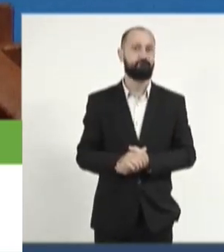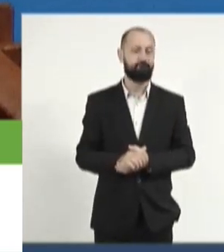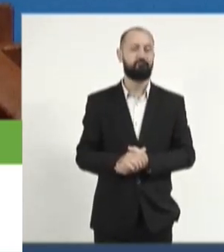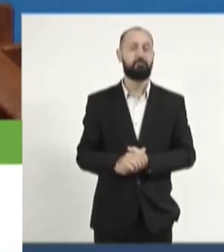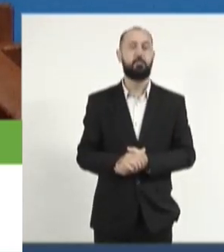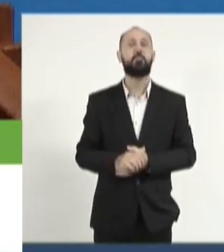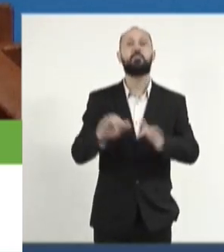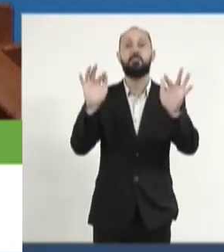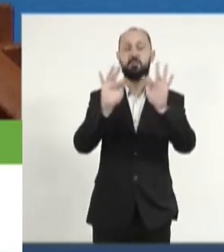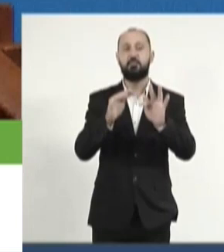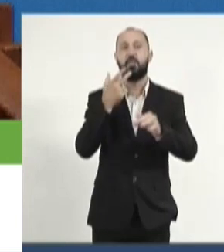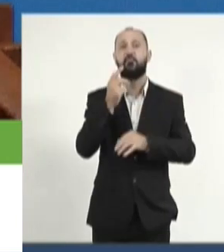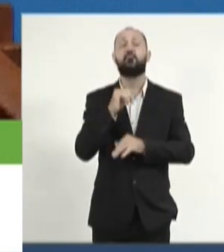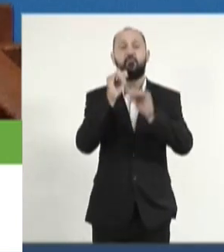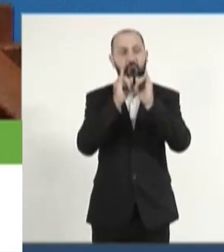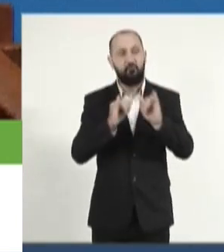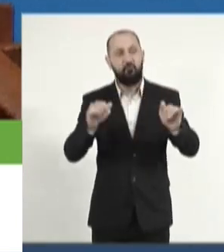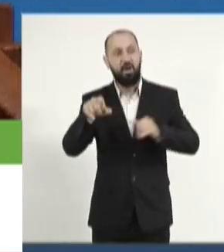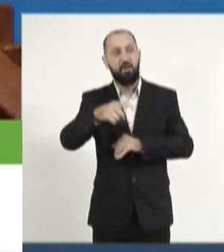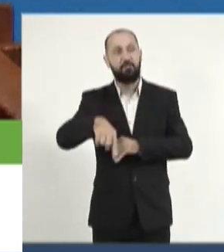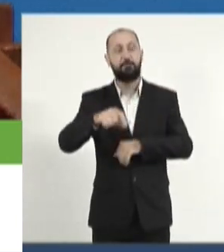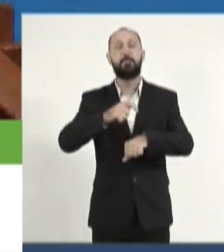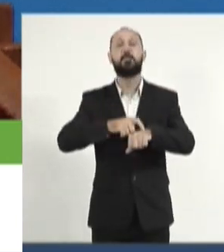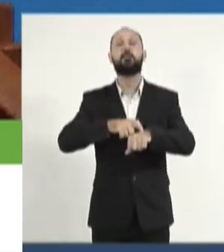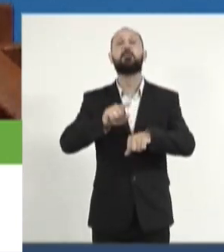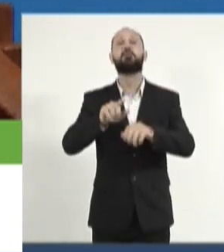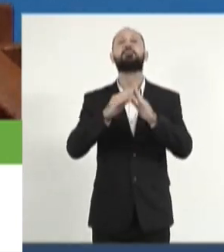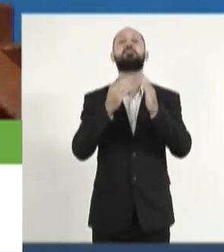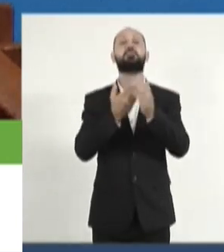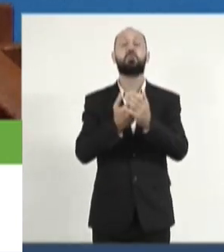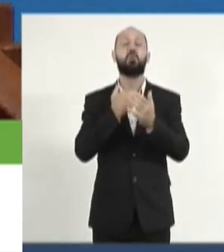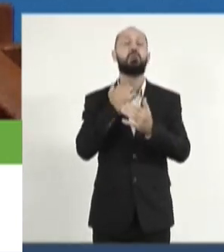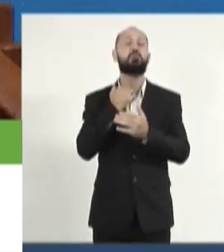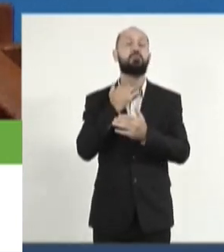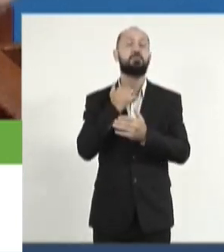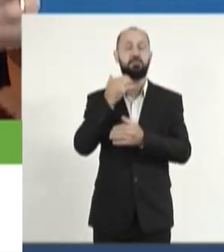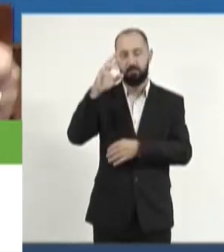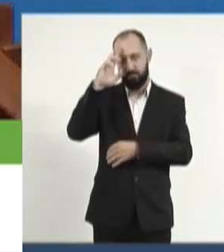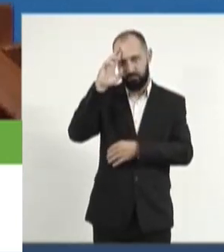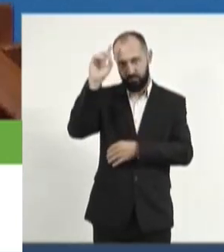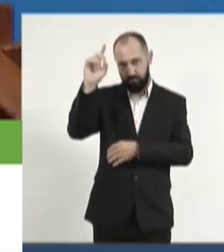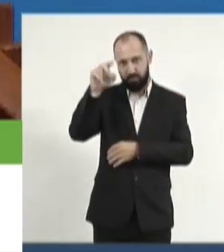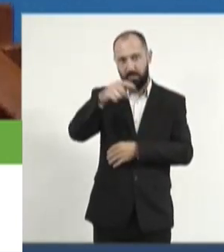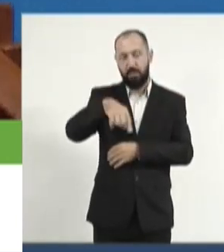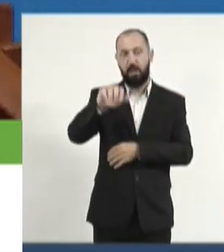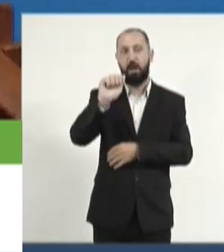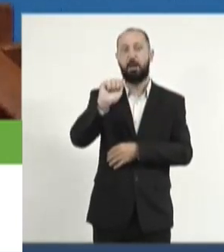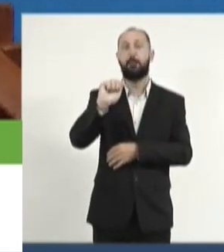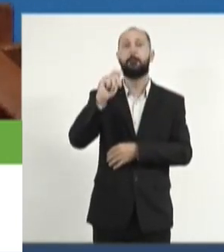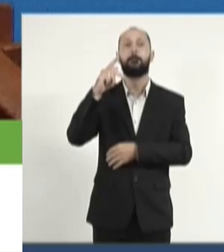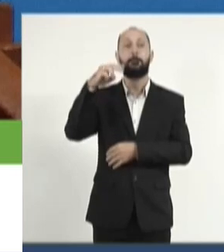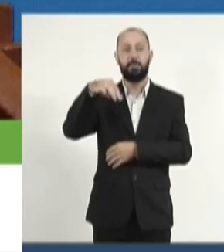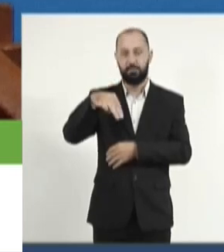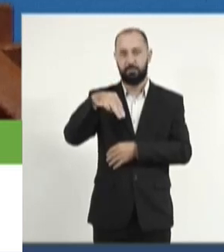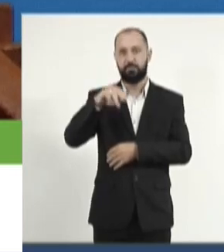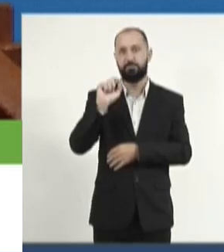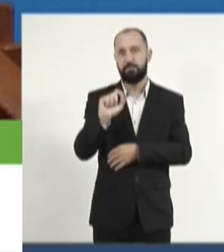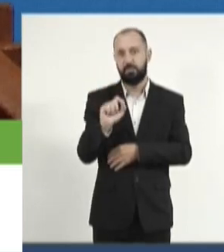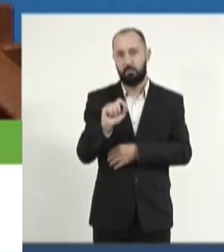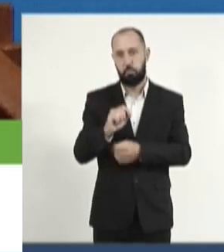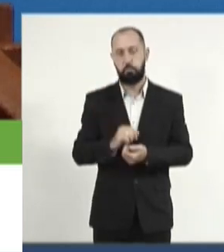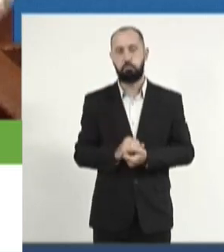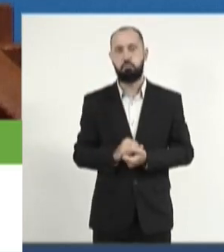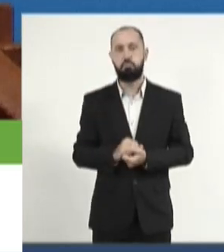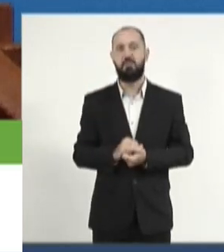com muita felicidade que eu comunico neste ato a essas escolas, a essas diretoras, a essas APMs,